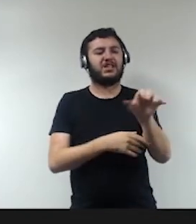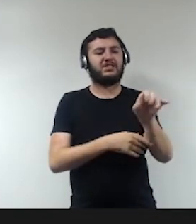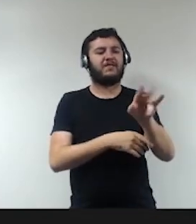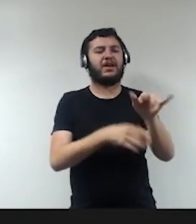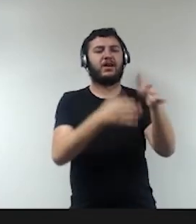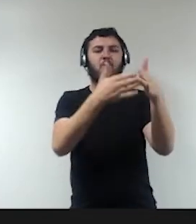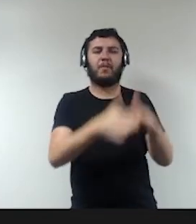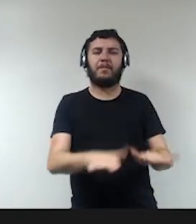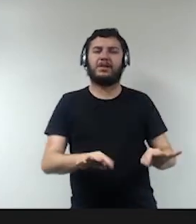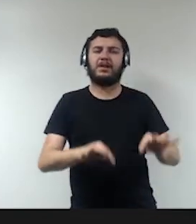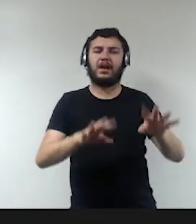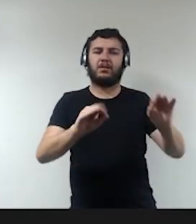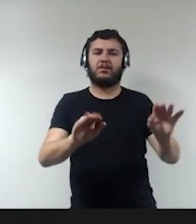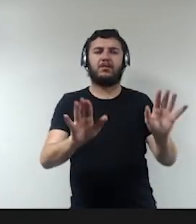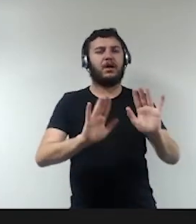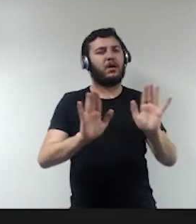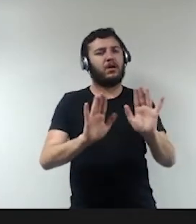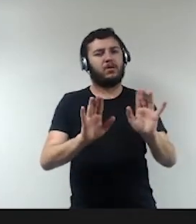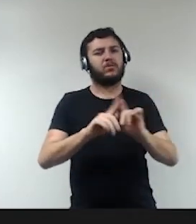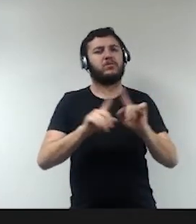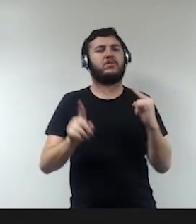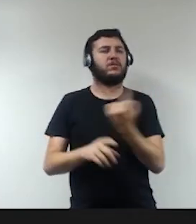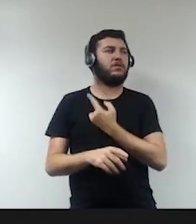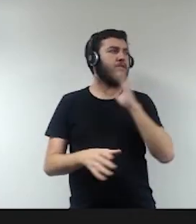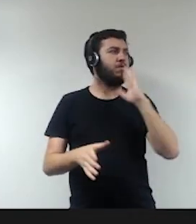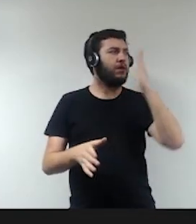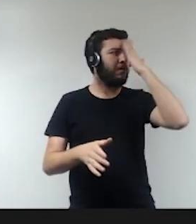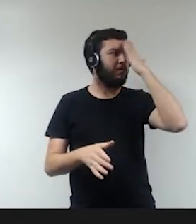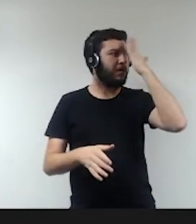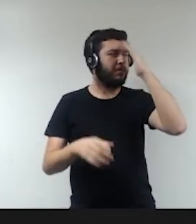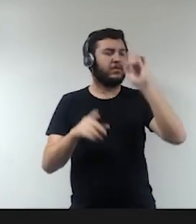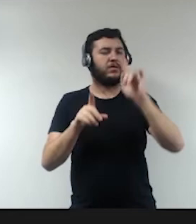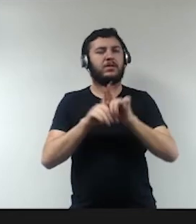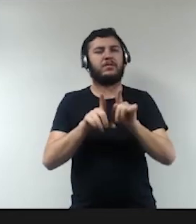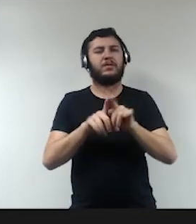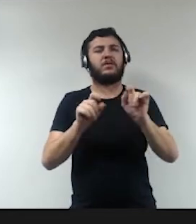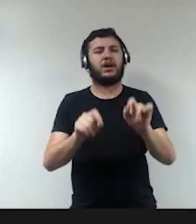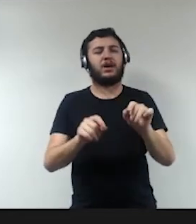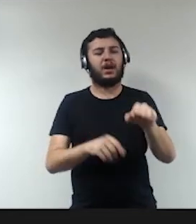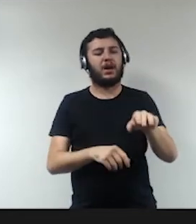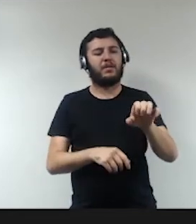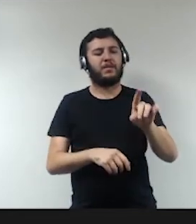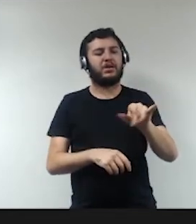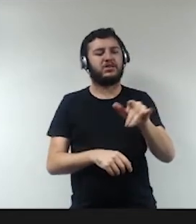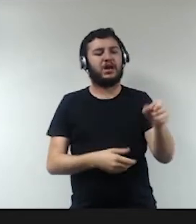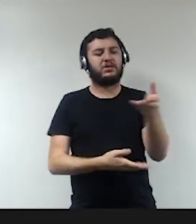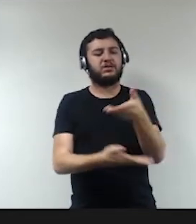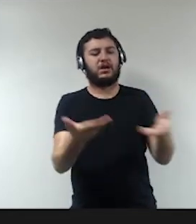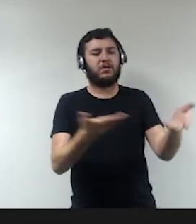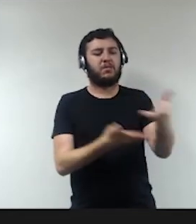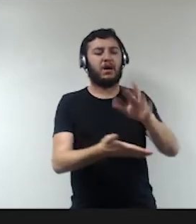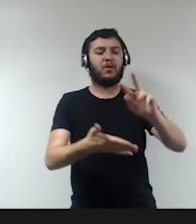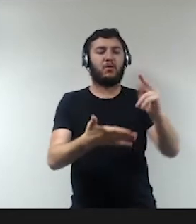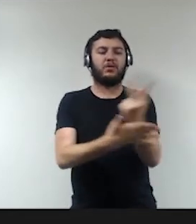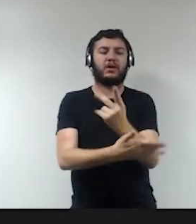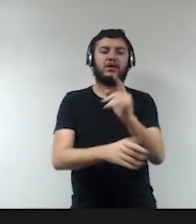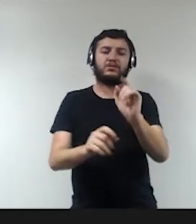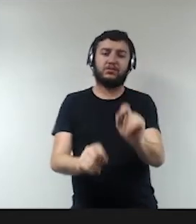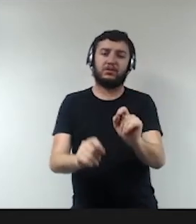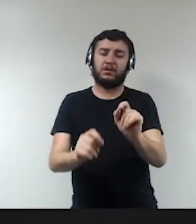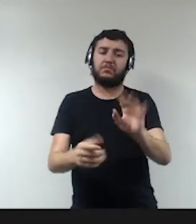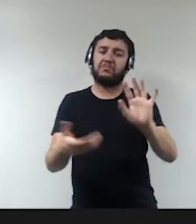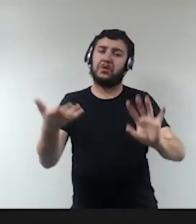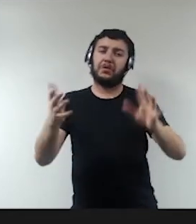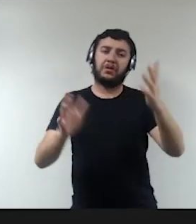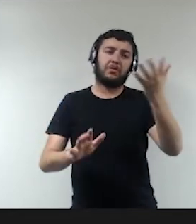A mediação funciona case by case, e depende o seu desenho